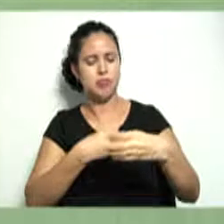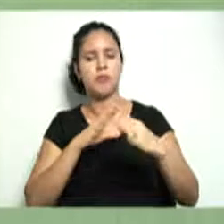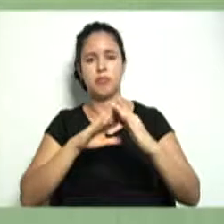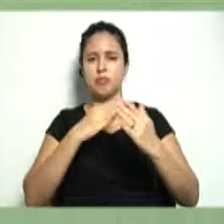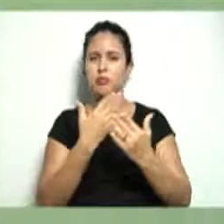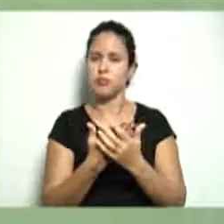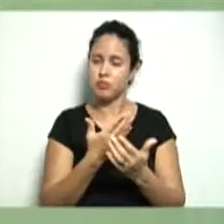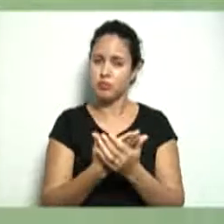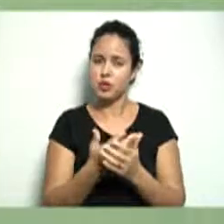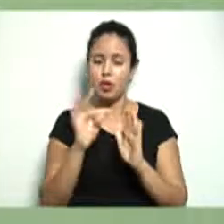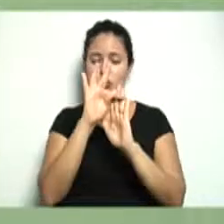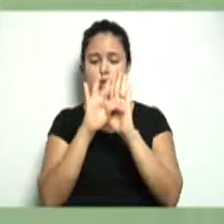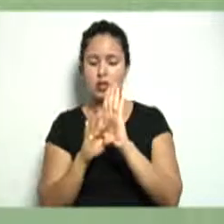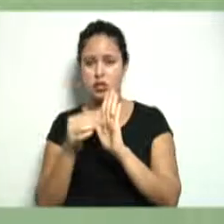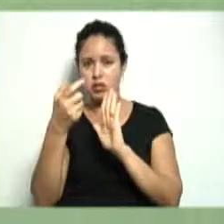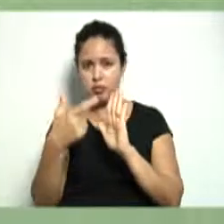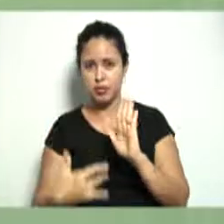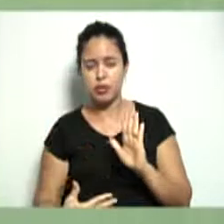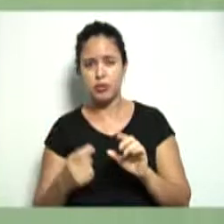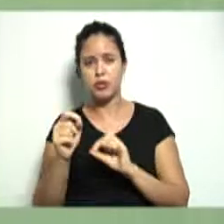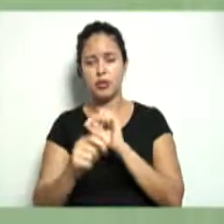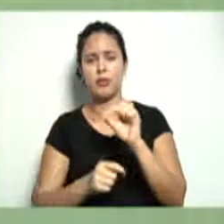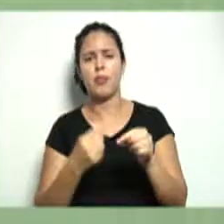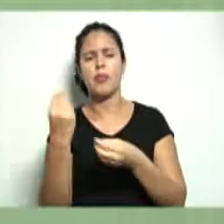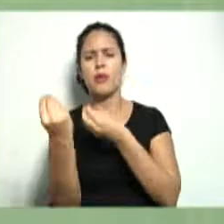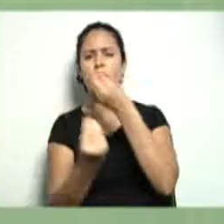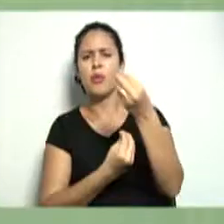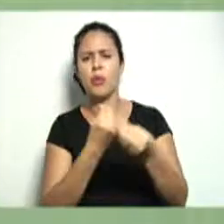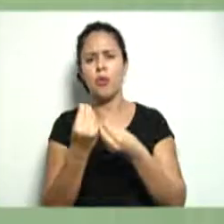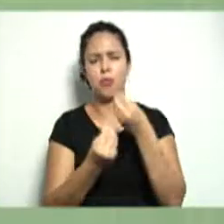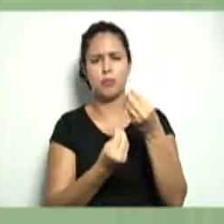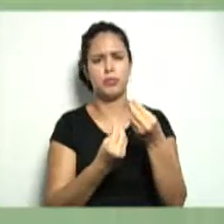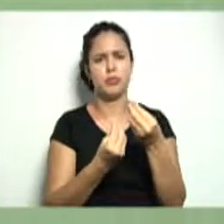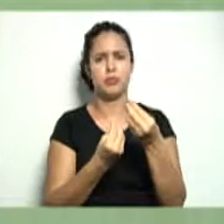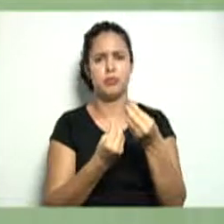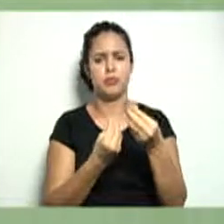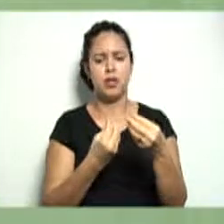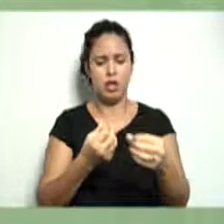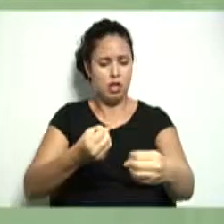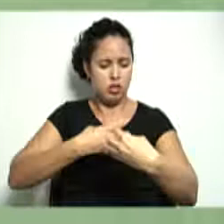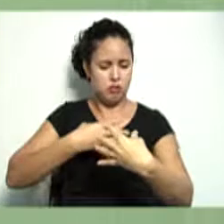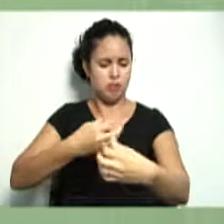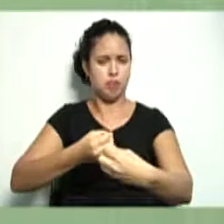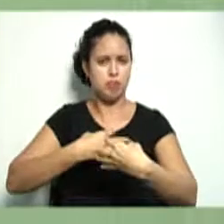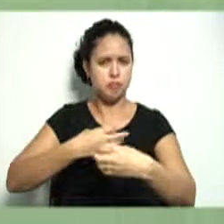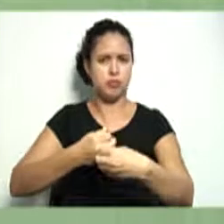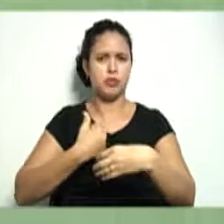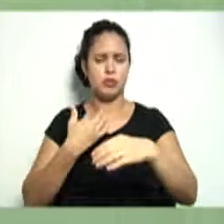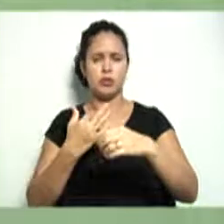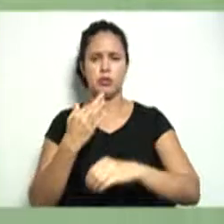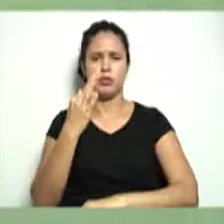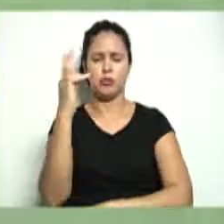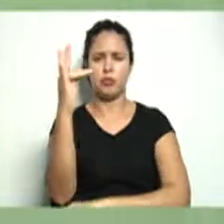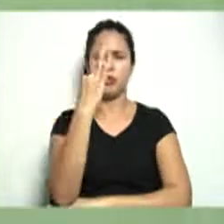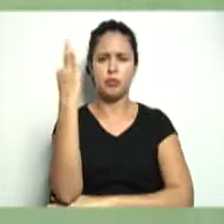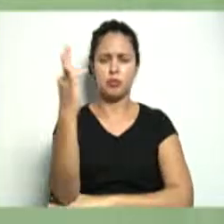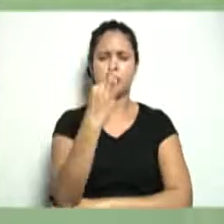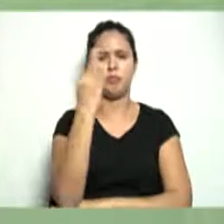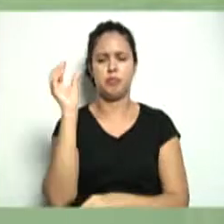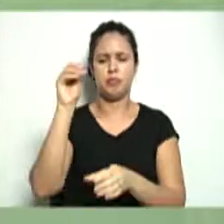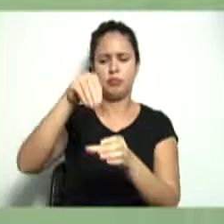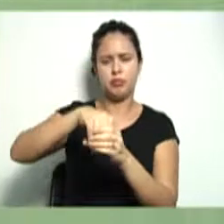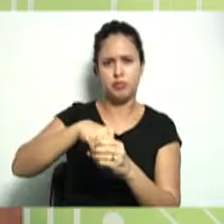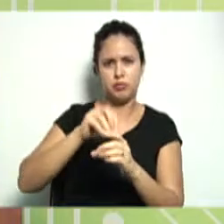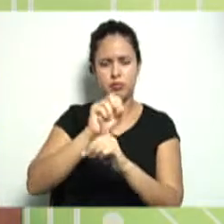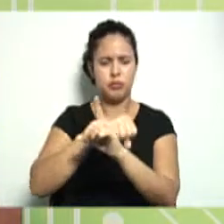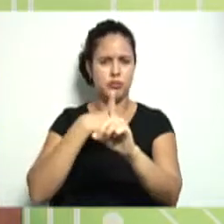falando exatamente de como se processa a educação formal na nossa sociedade atual. Como que é